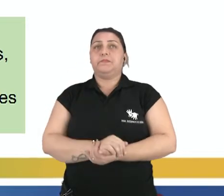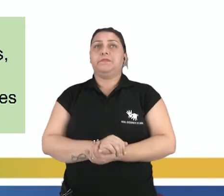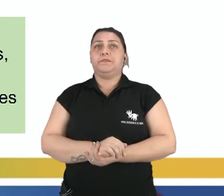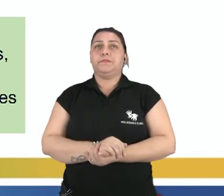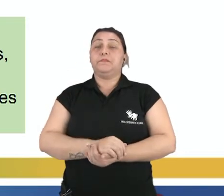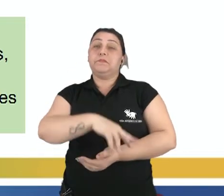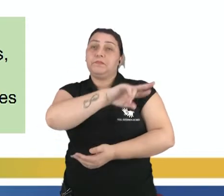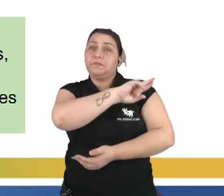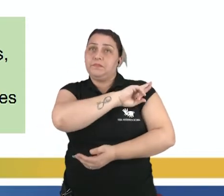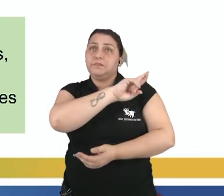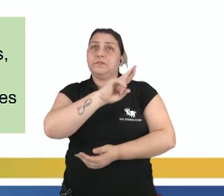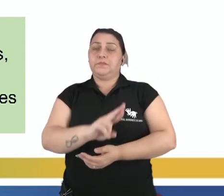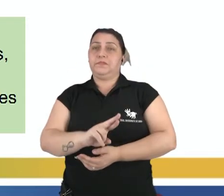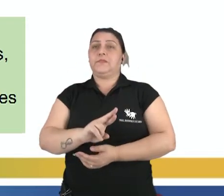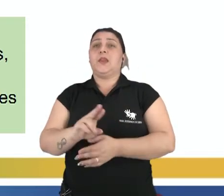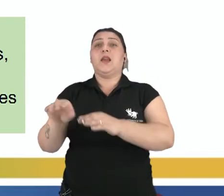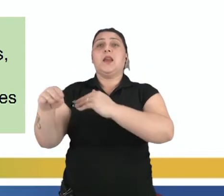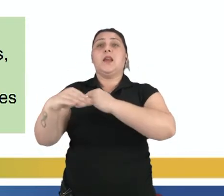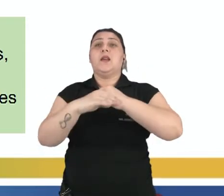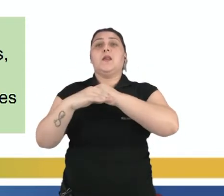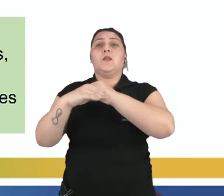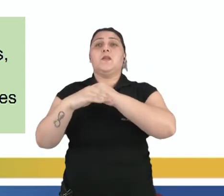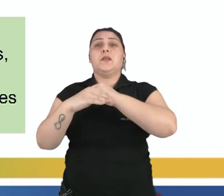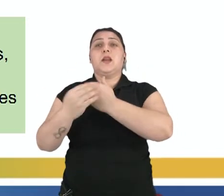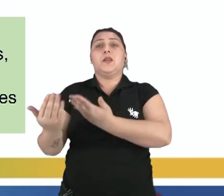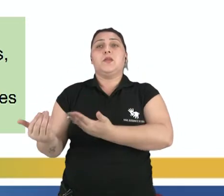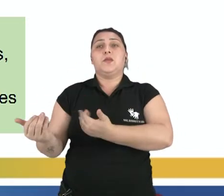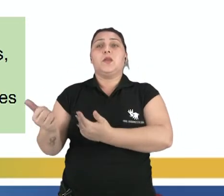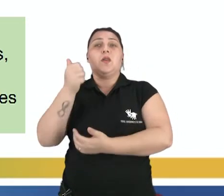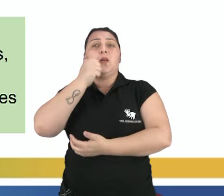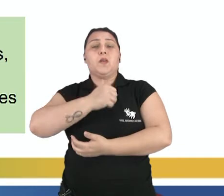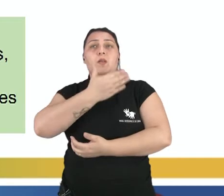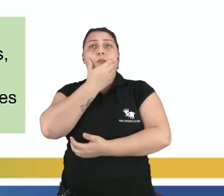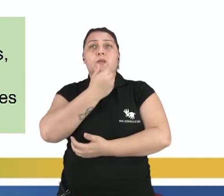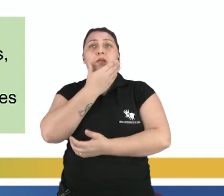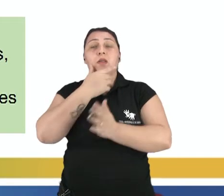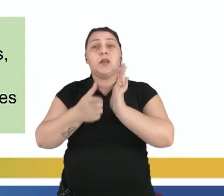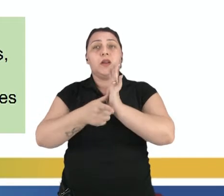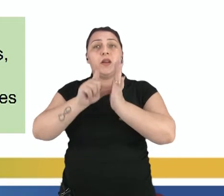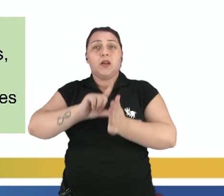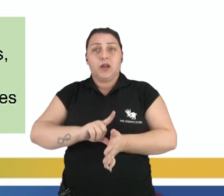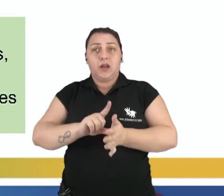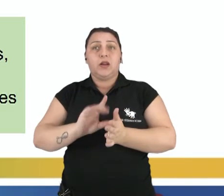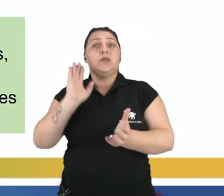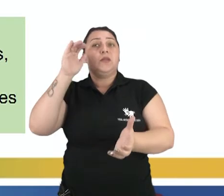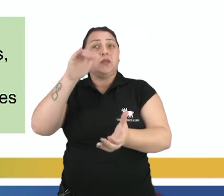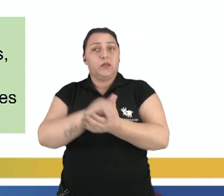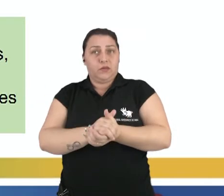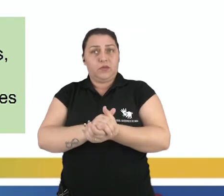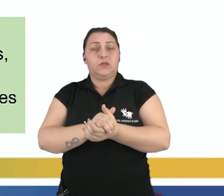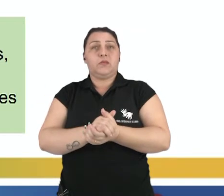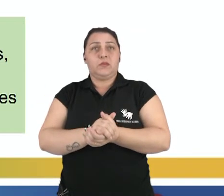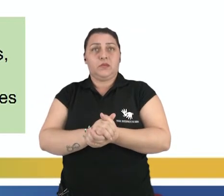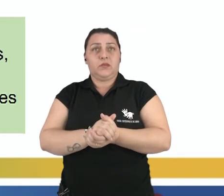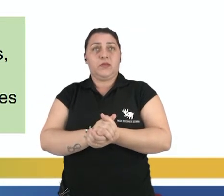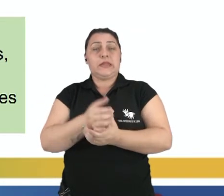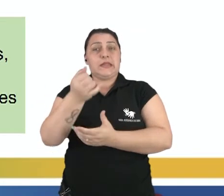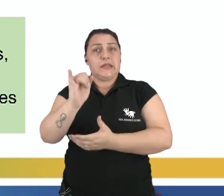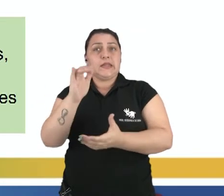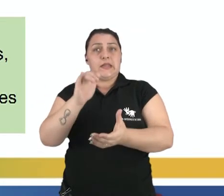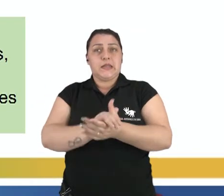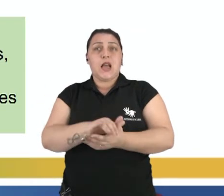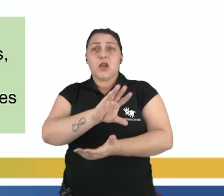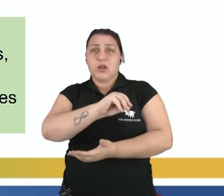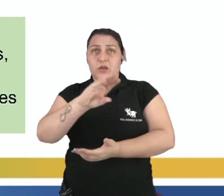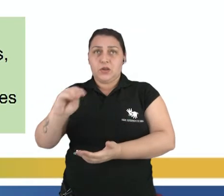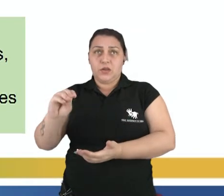a responsabilidade e a igualdade entre esses jovens, homens e mulheres, antes e durante o casamento, no caso deles se casarem ainda